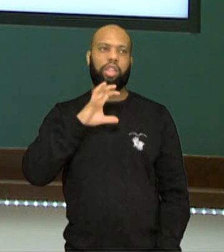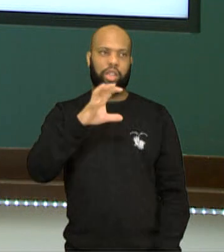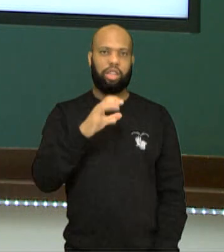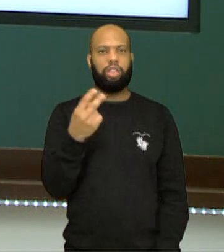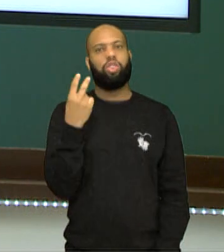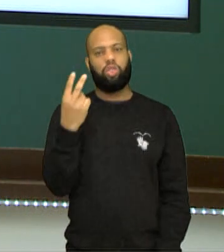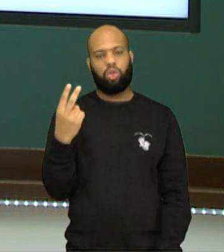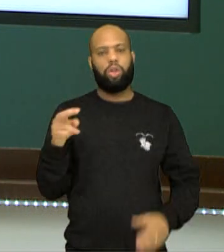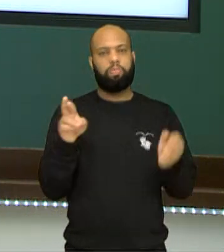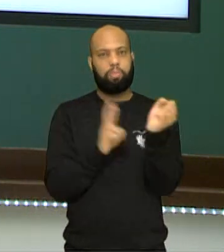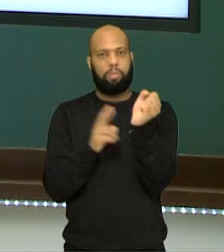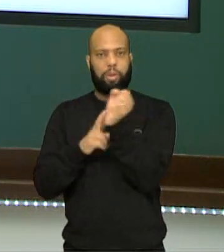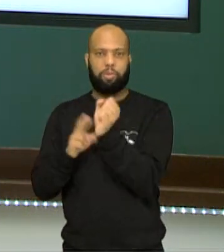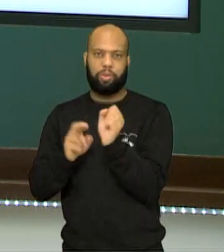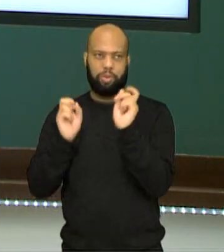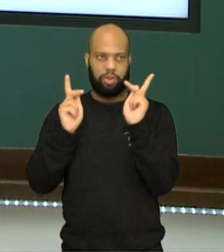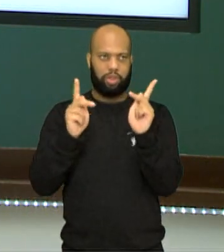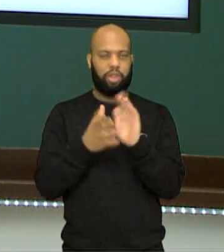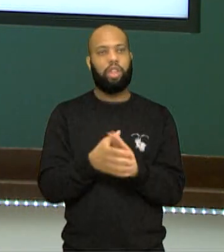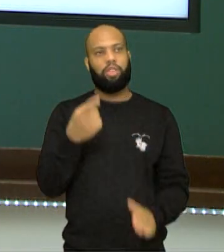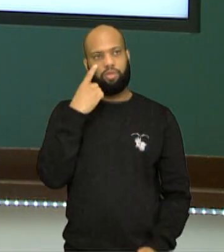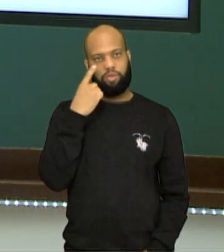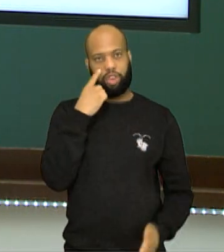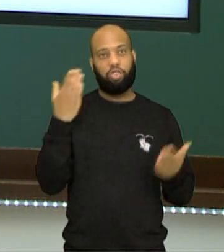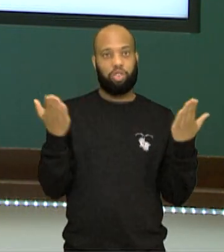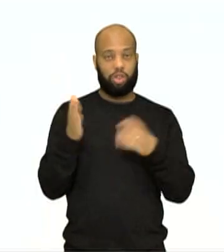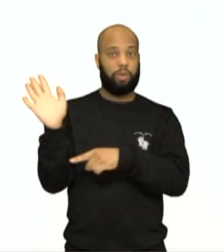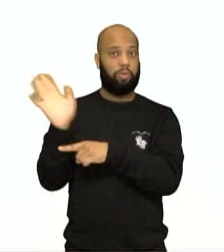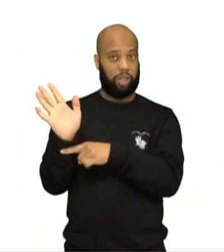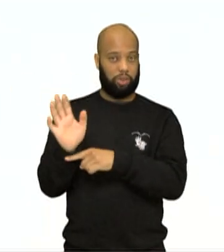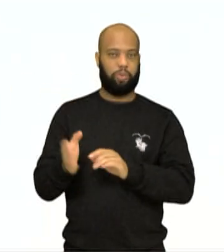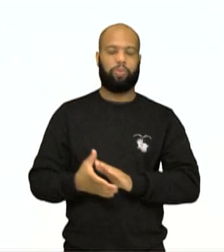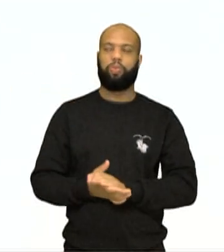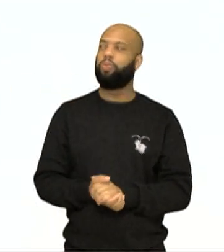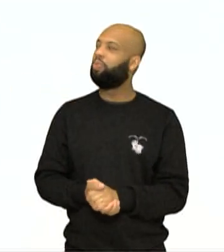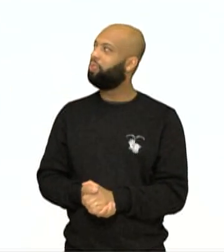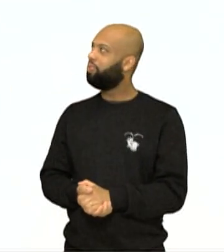2 ritmos aí, tá? Vamos colocar lá.